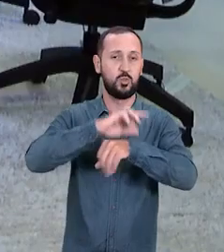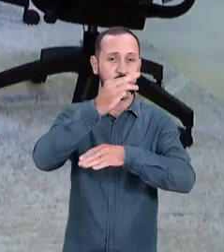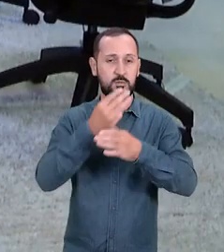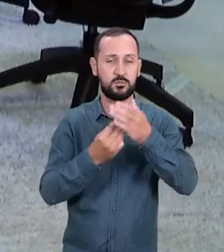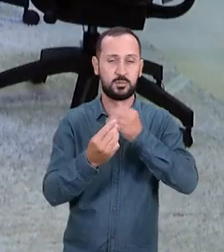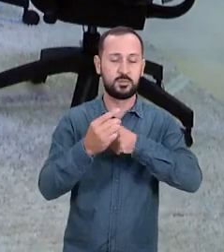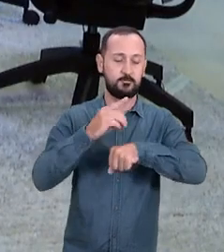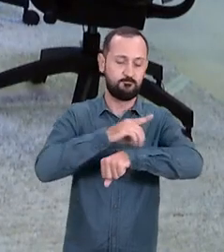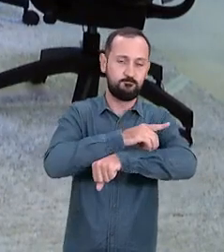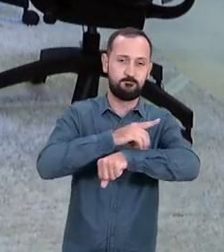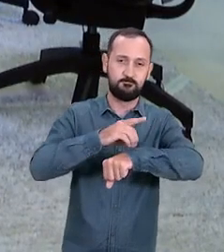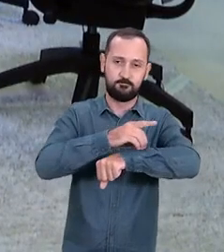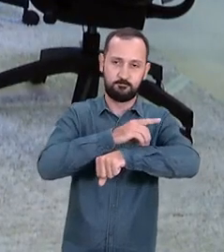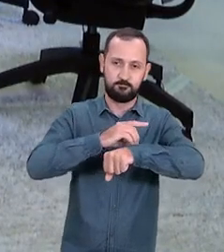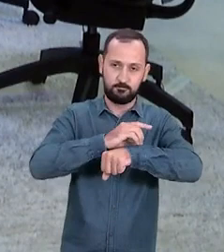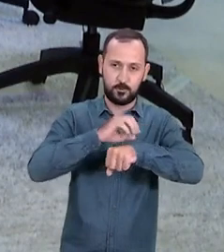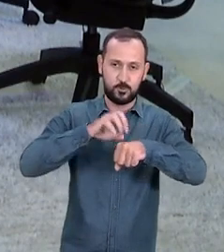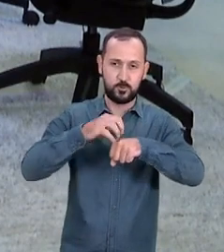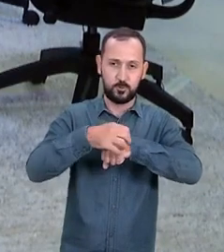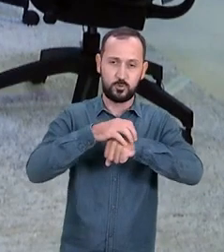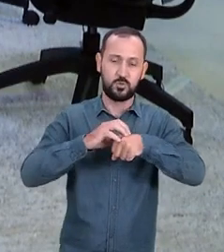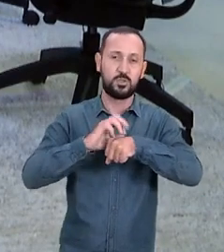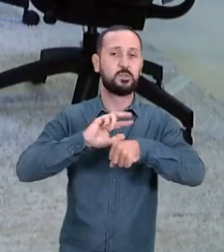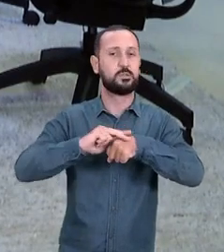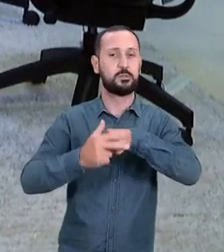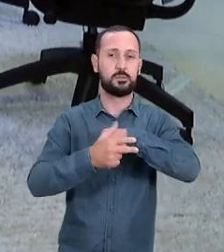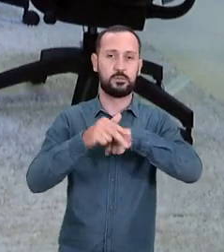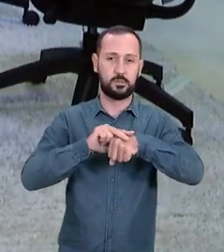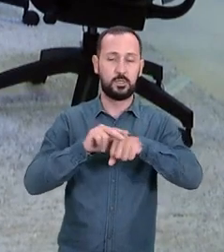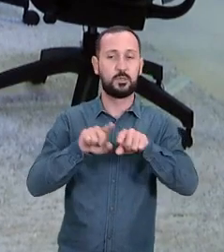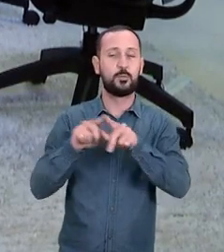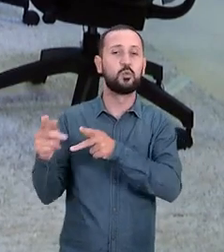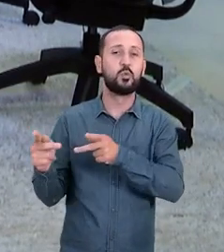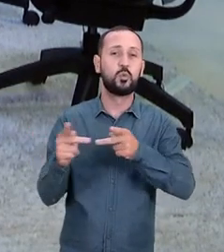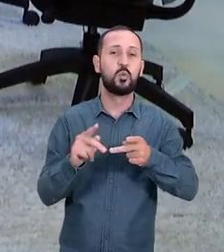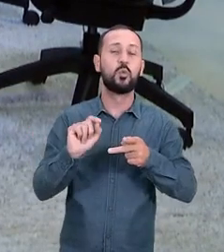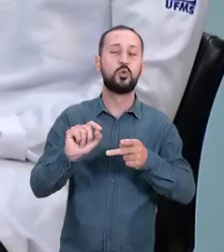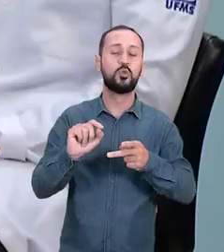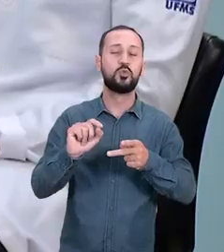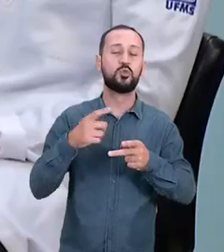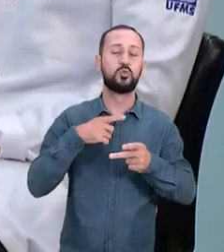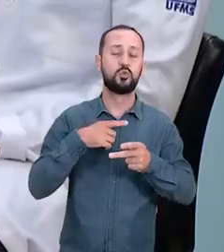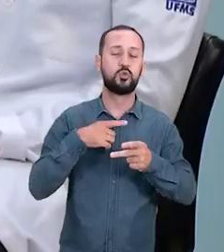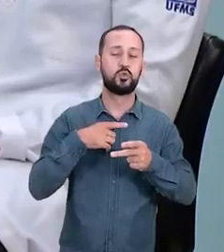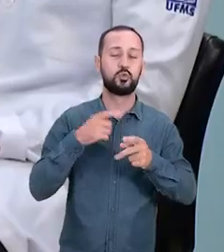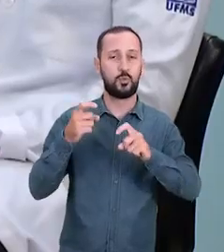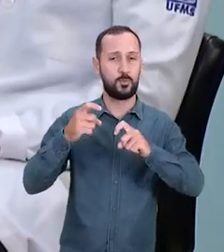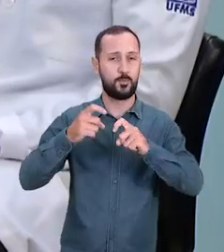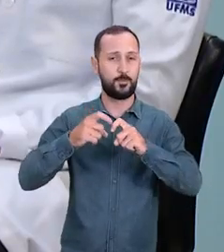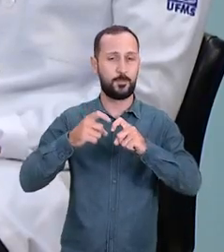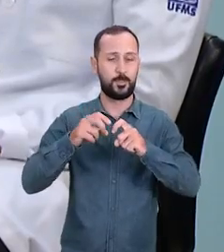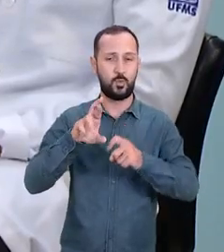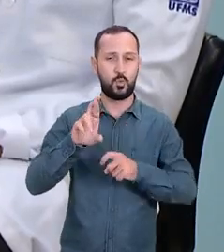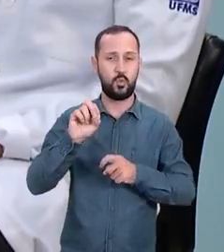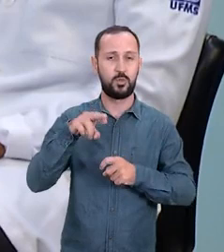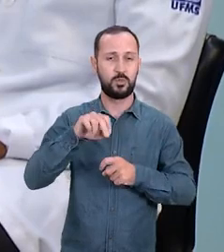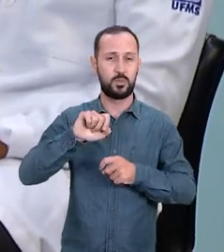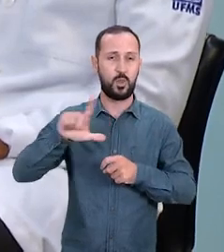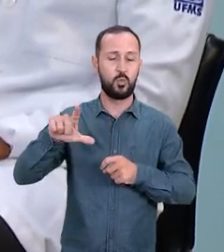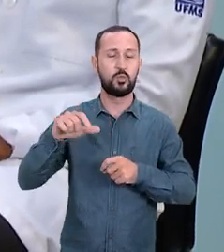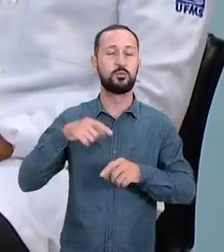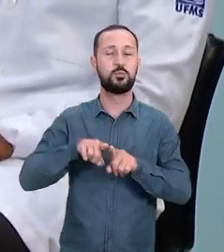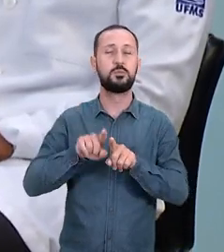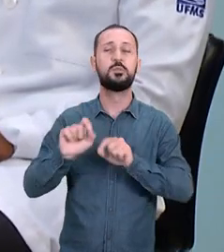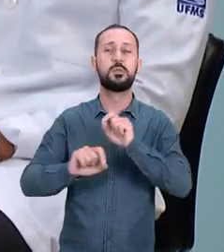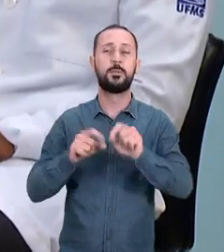Epidemia, Dengue, Chikungunya e Zika. Também aqui o nosso convidado de hoje, o doutor Ronaldo de Souza Costa e o